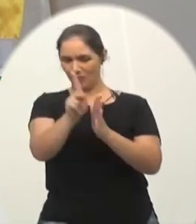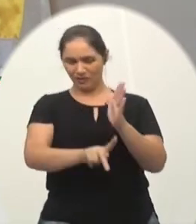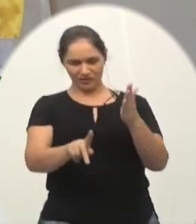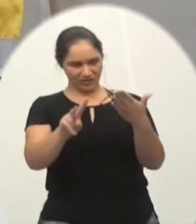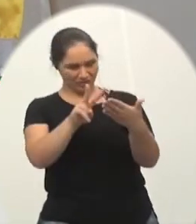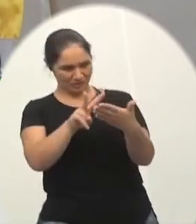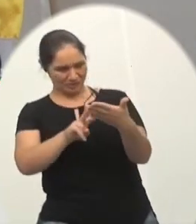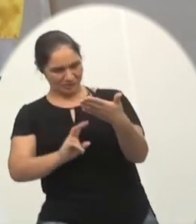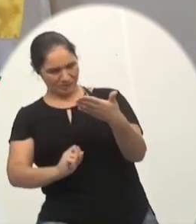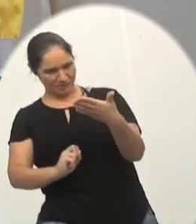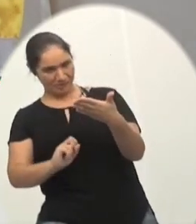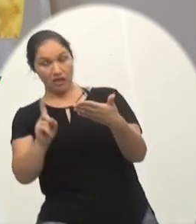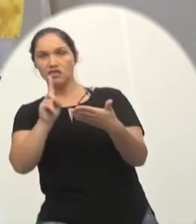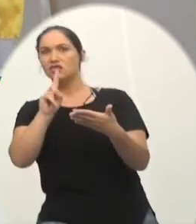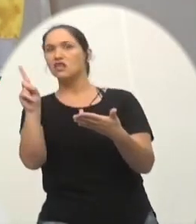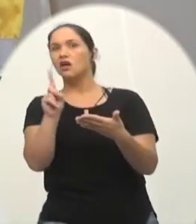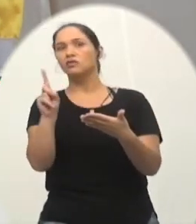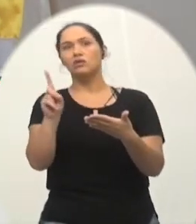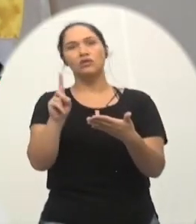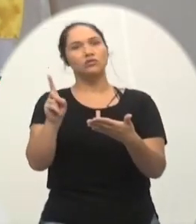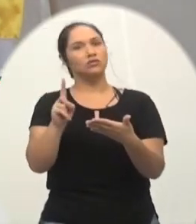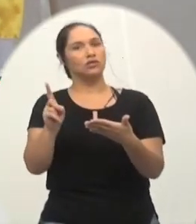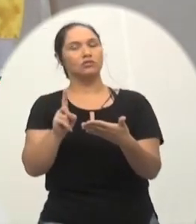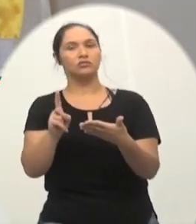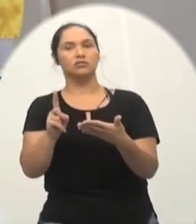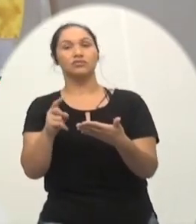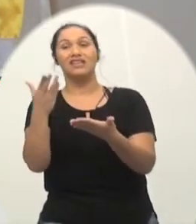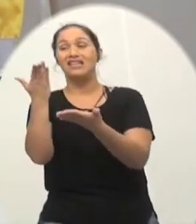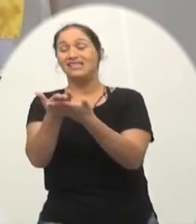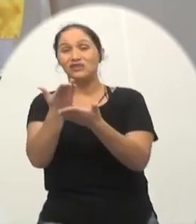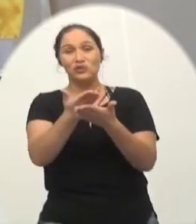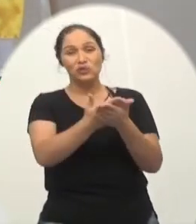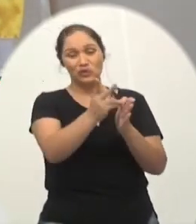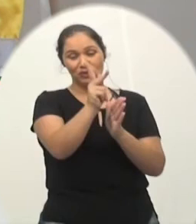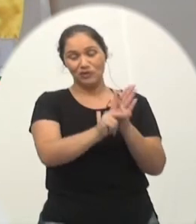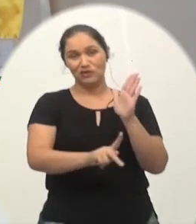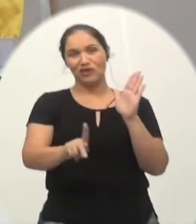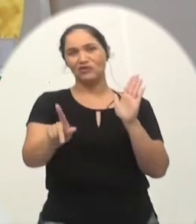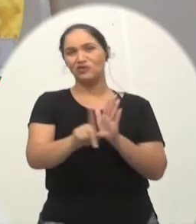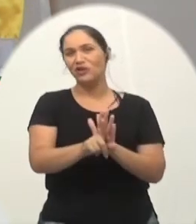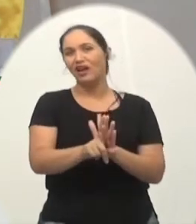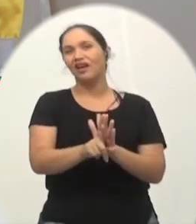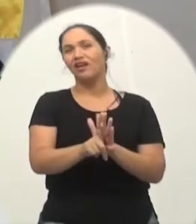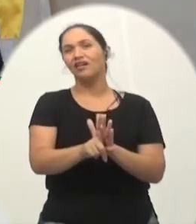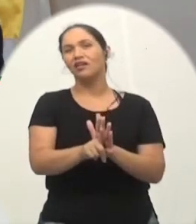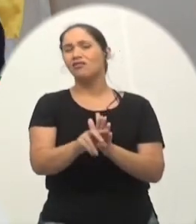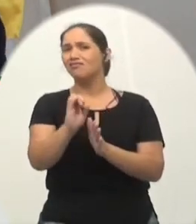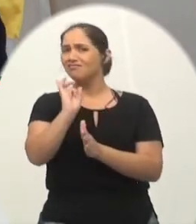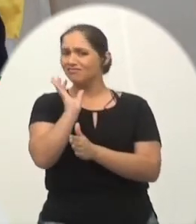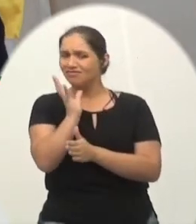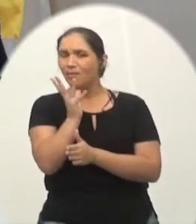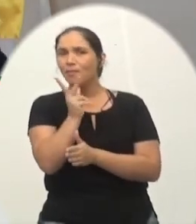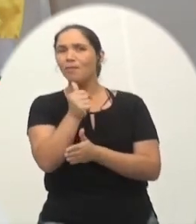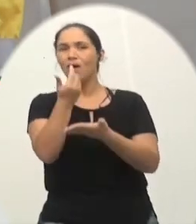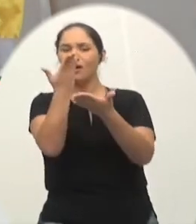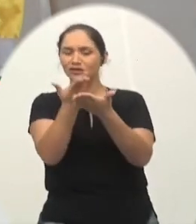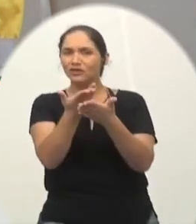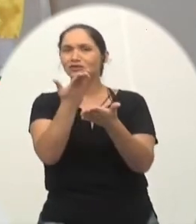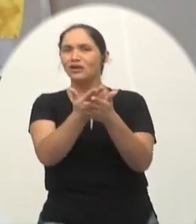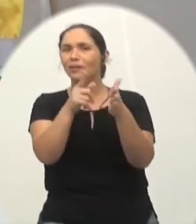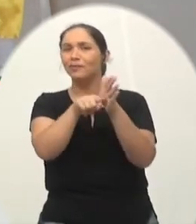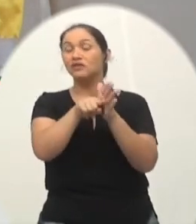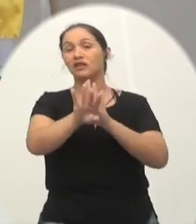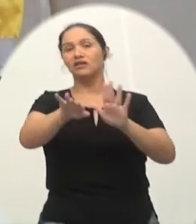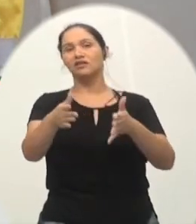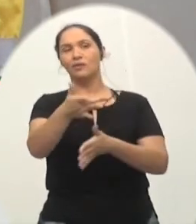Ademir, às vezes, vem municiado para cá, o vereador Júlio, porque estudam os projetos aqui na casa. isso é importante ressaltar às pessoas a